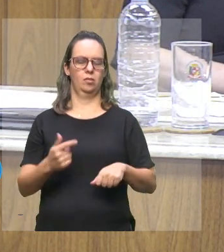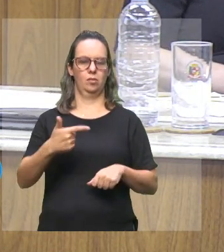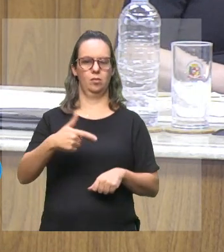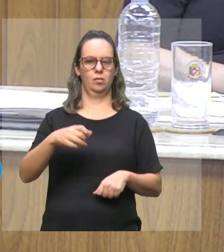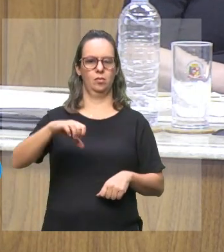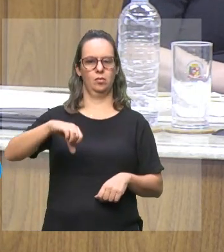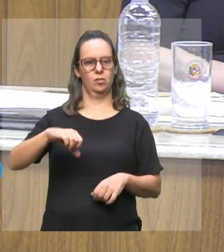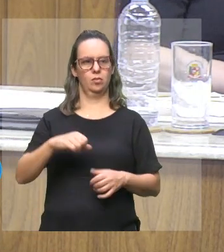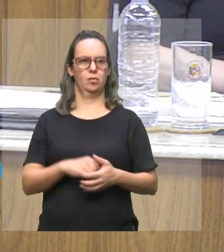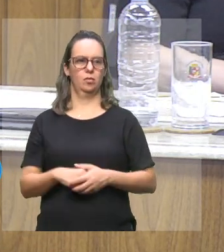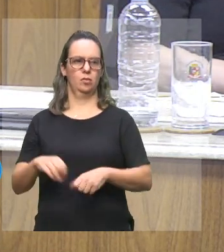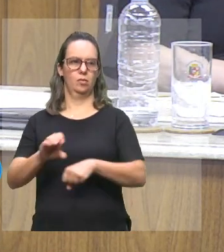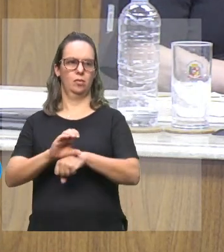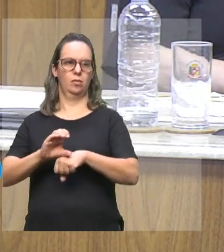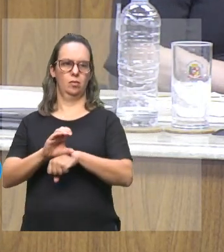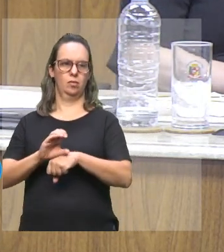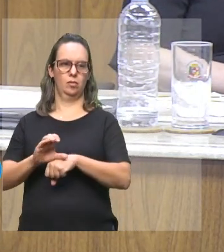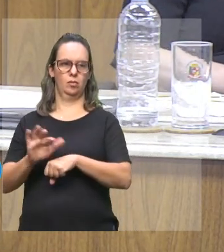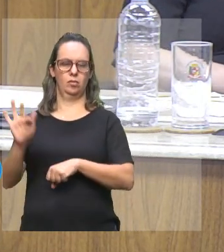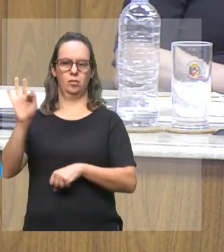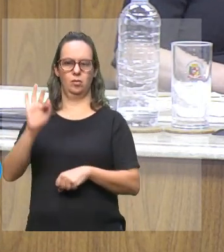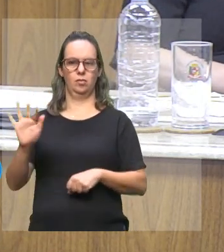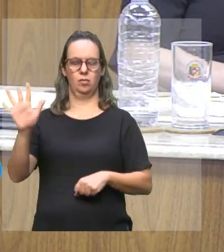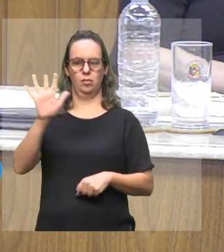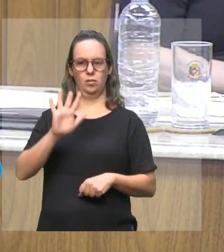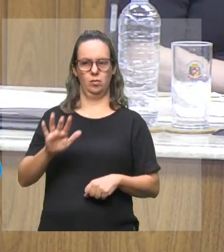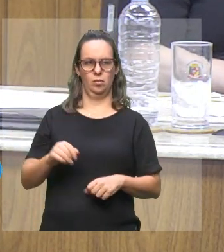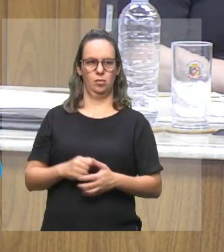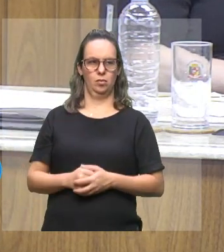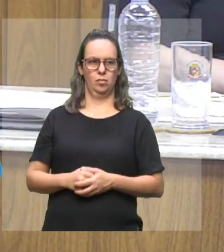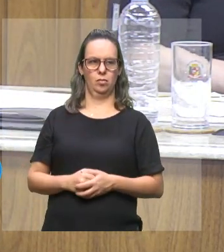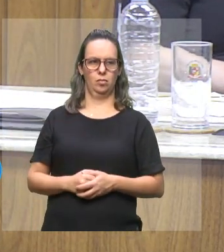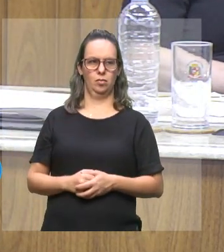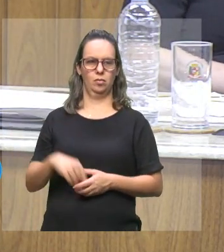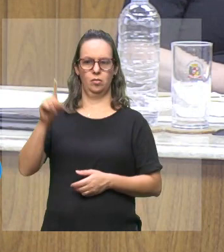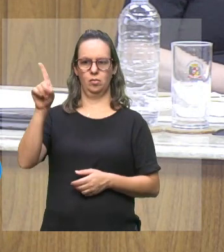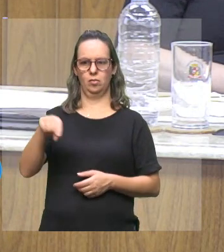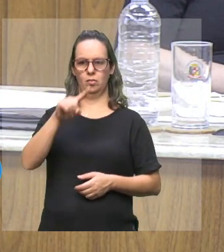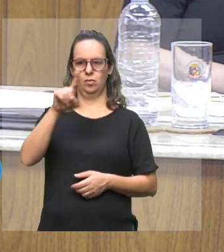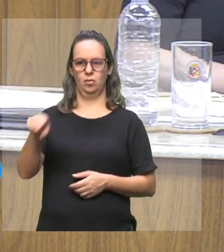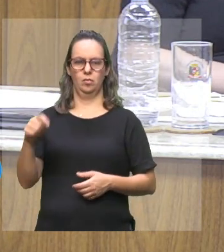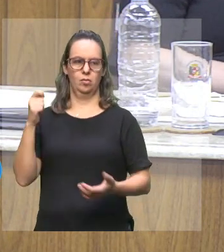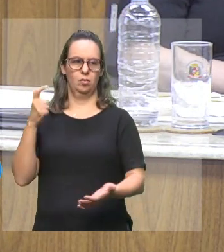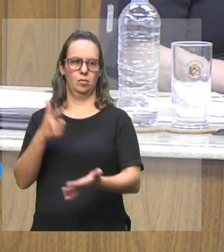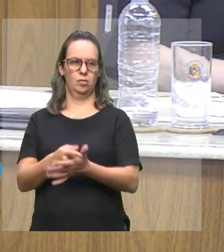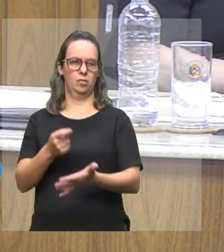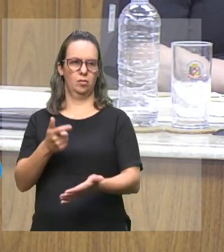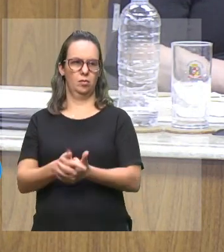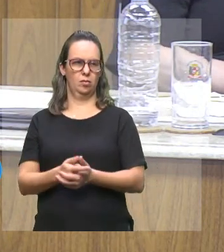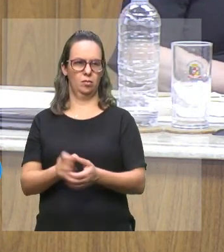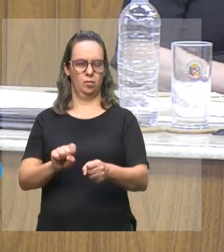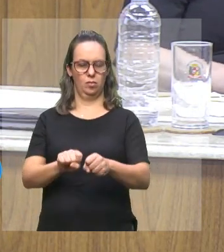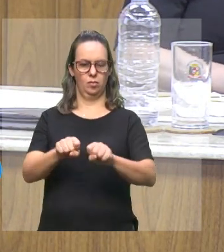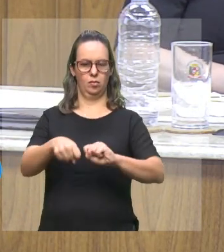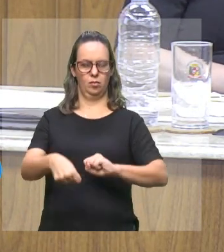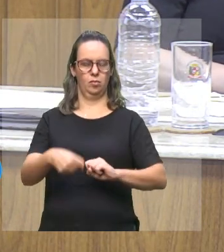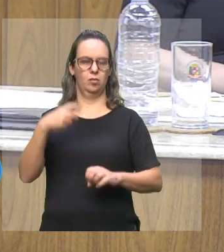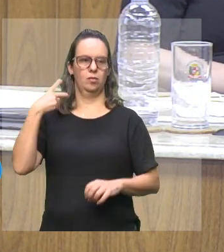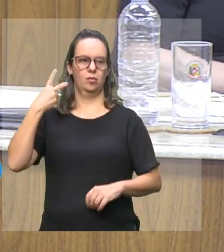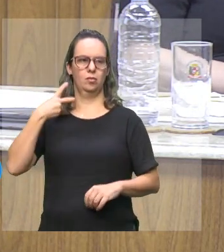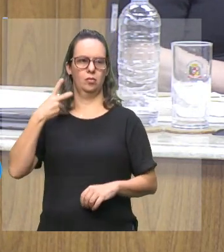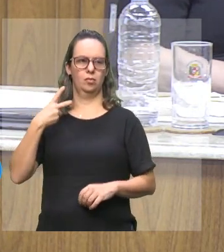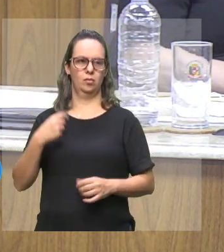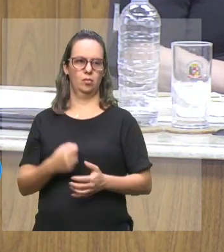Federal, é vedado pagamento de qualquer título a vereador.